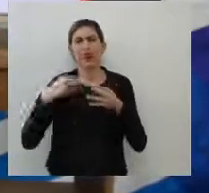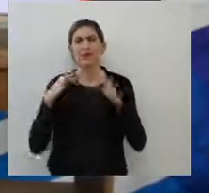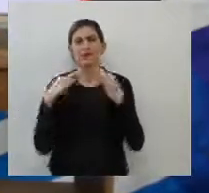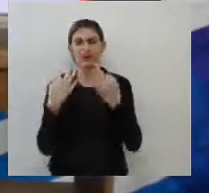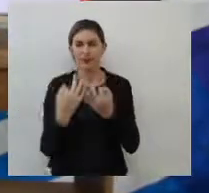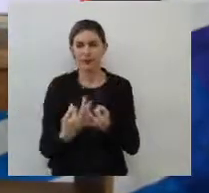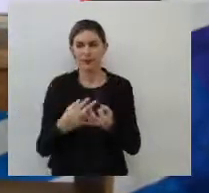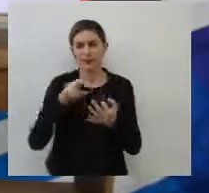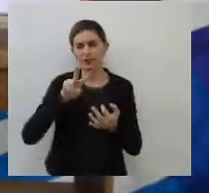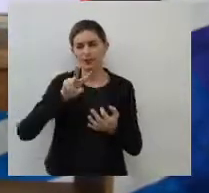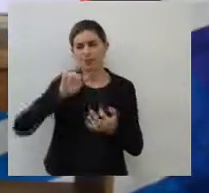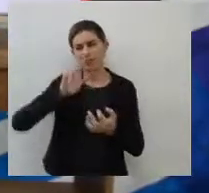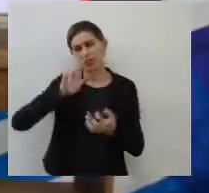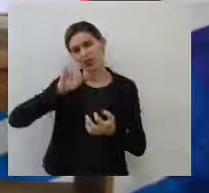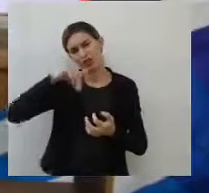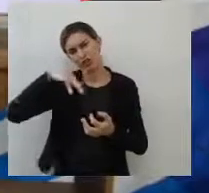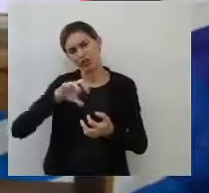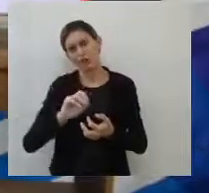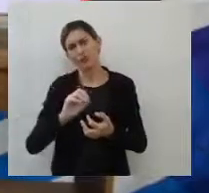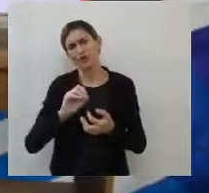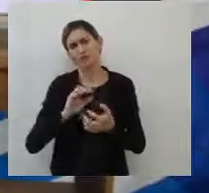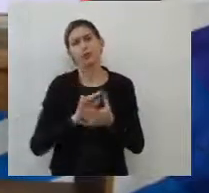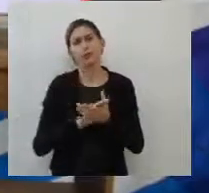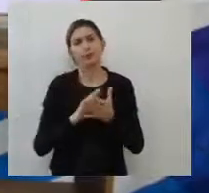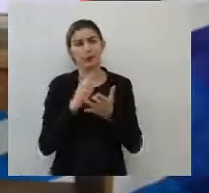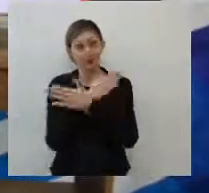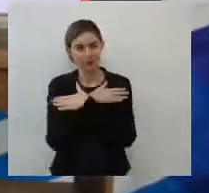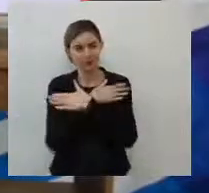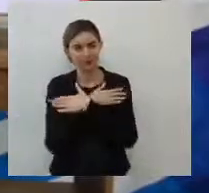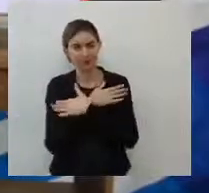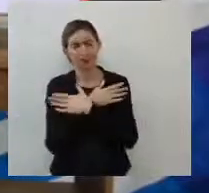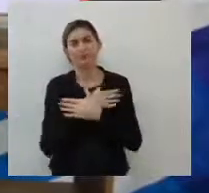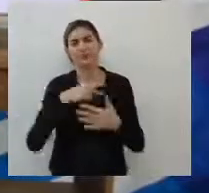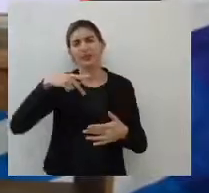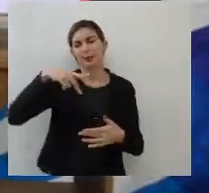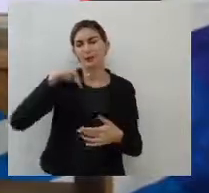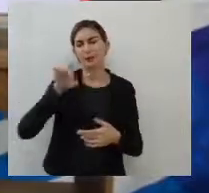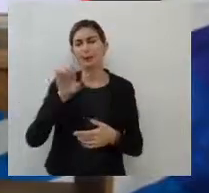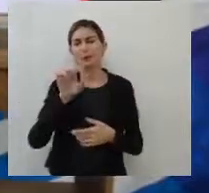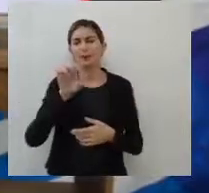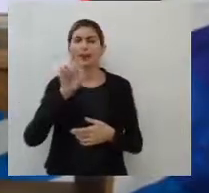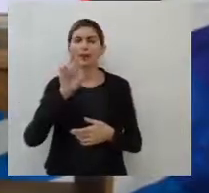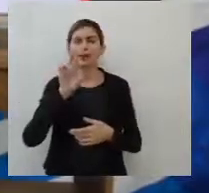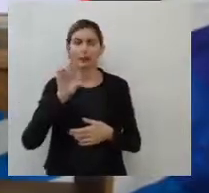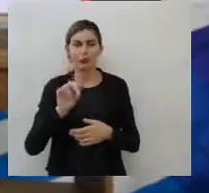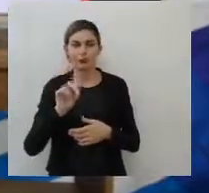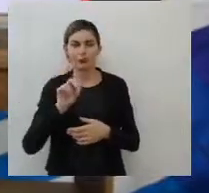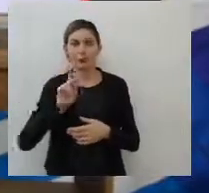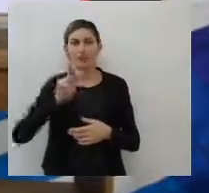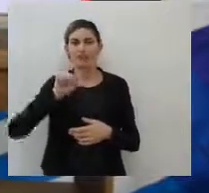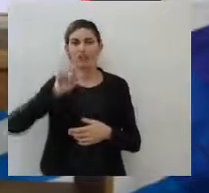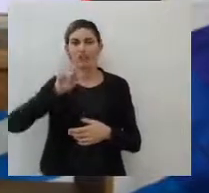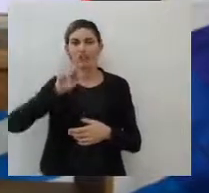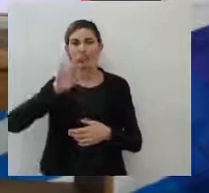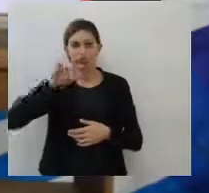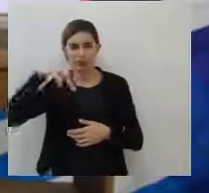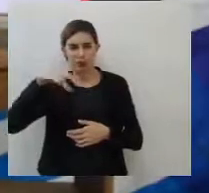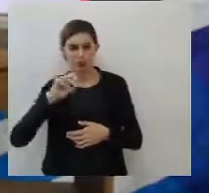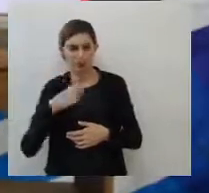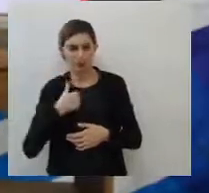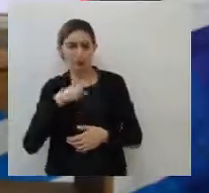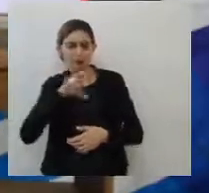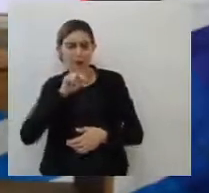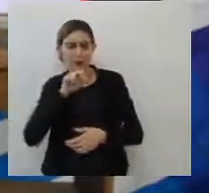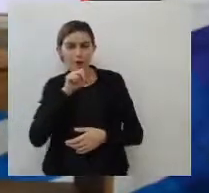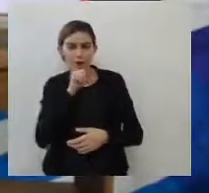família Virgínio. Forte abraço e saudoso para seu Pedro Virgínio, meu avô. Tá bem? Então, vamos